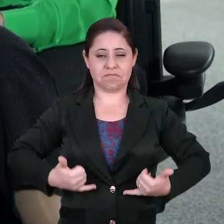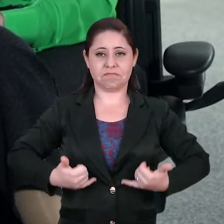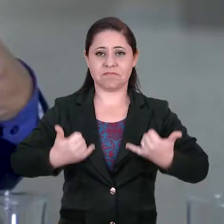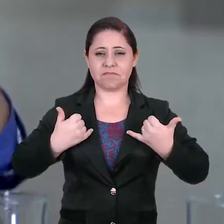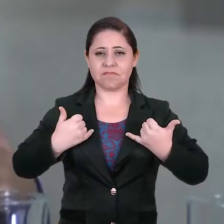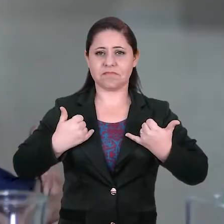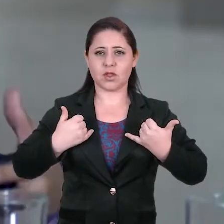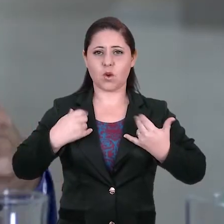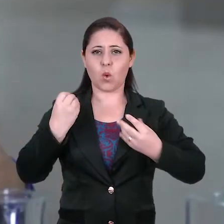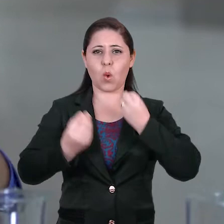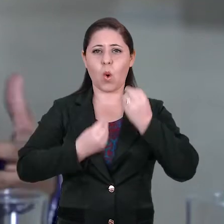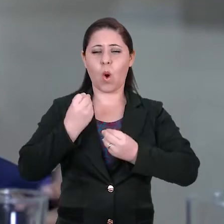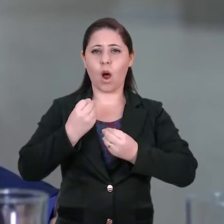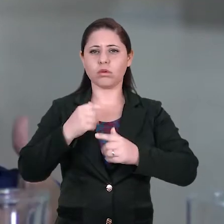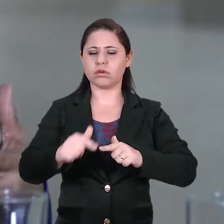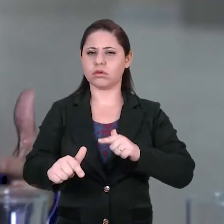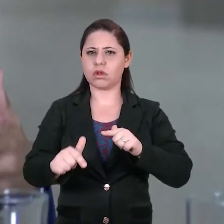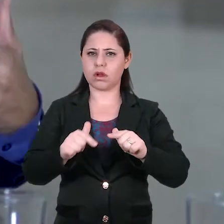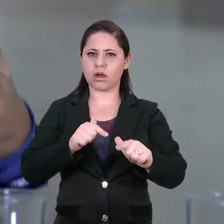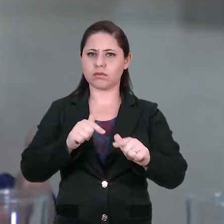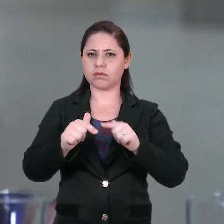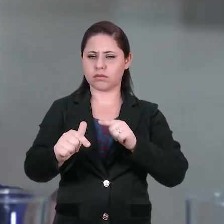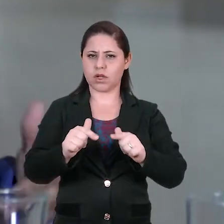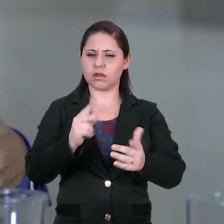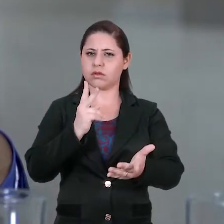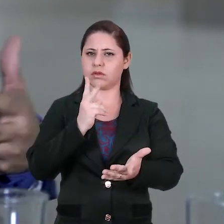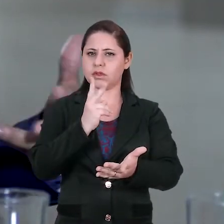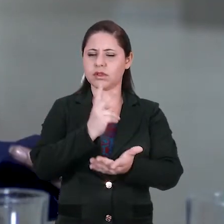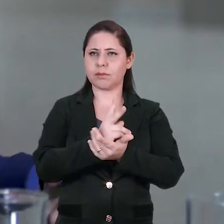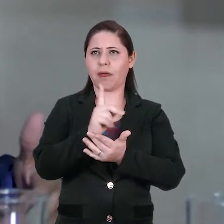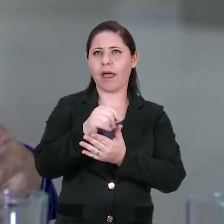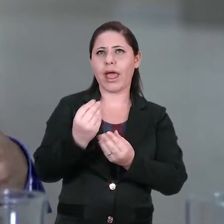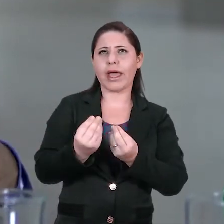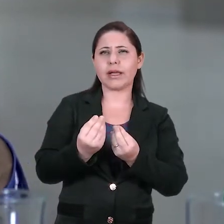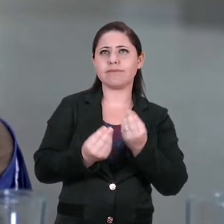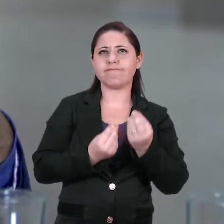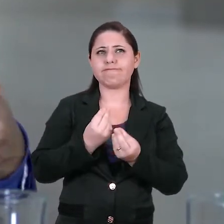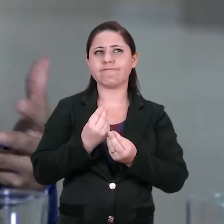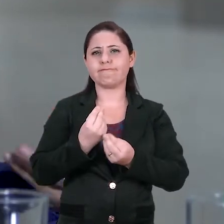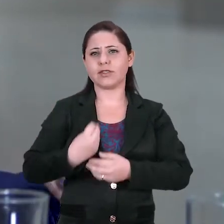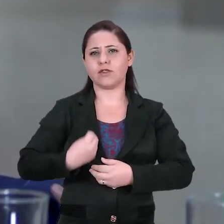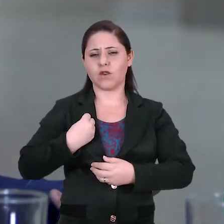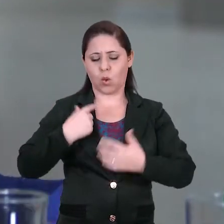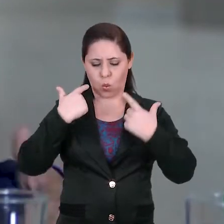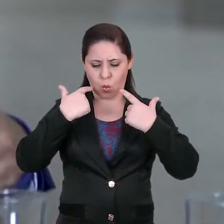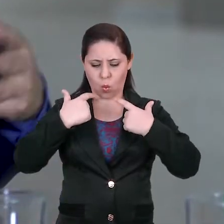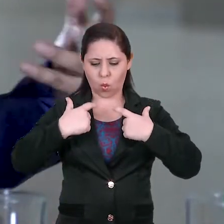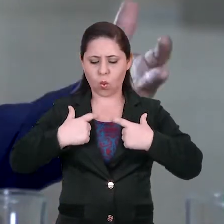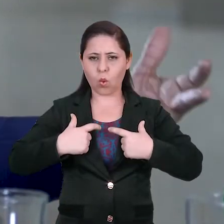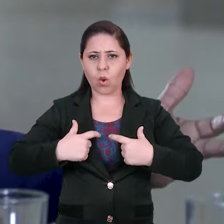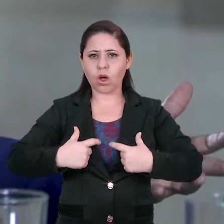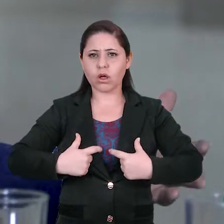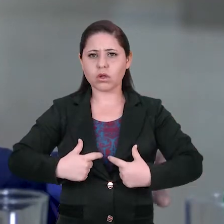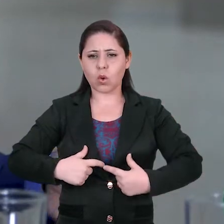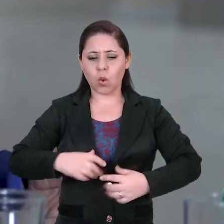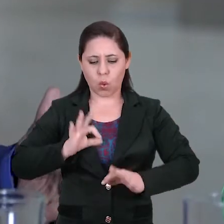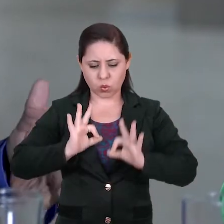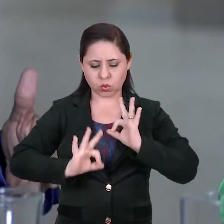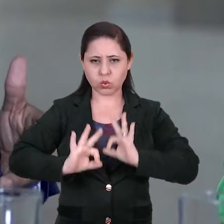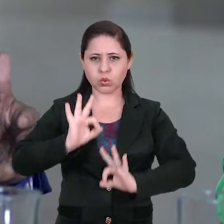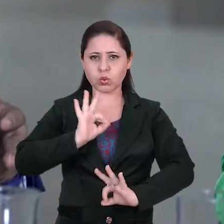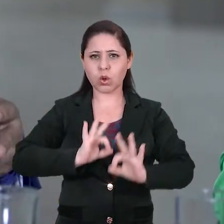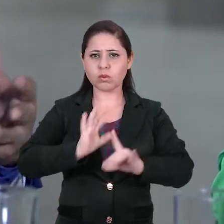no seu modo, né, de atuar, enfim, digamos assim, no seu vestuário, todo mundo reconhece a